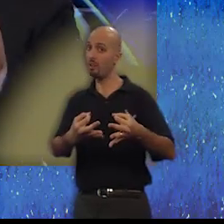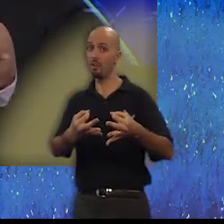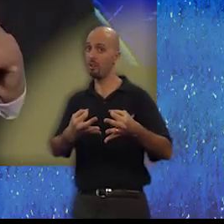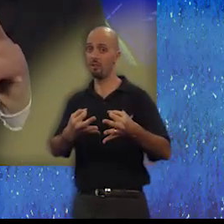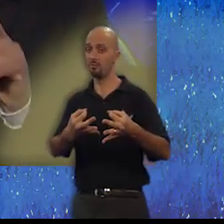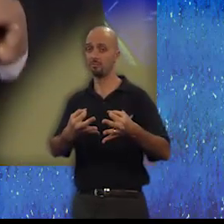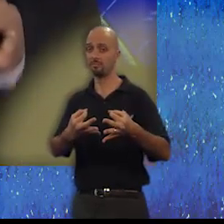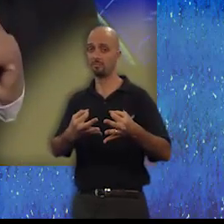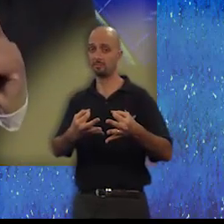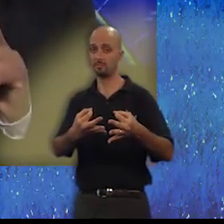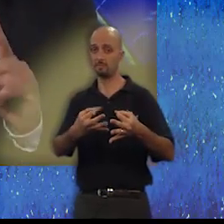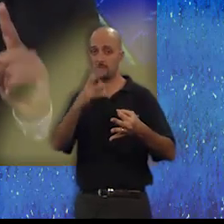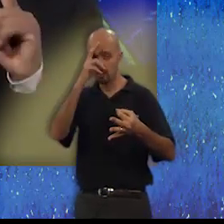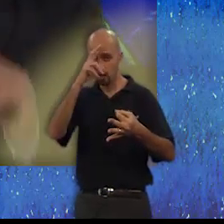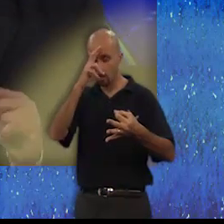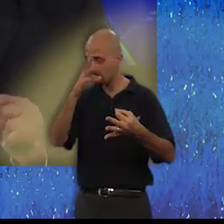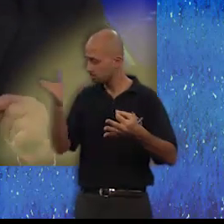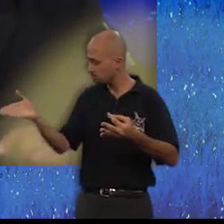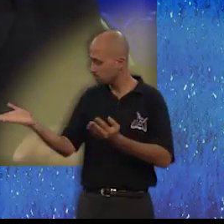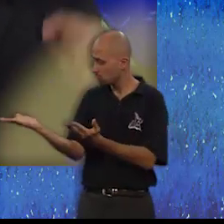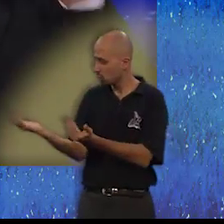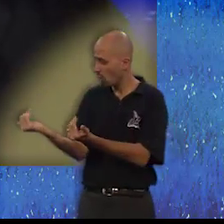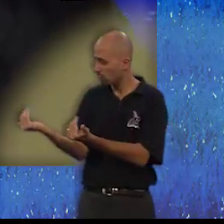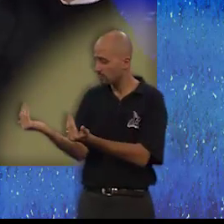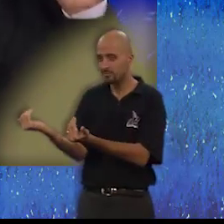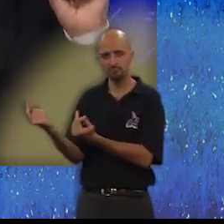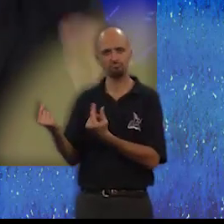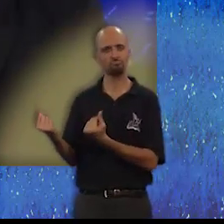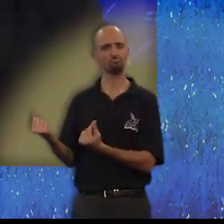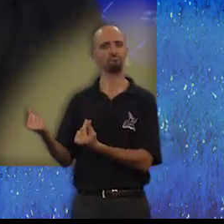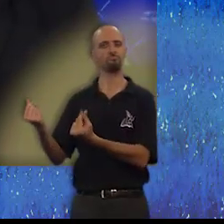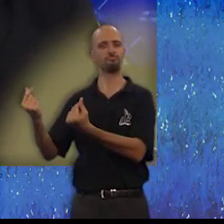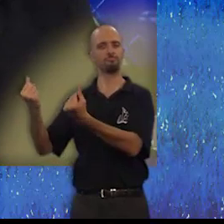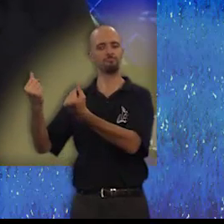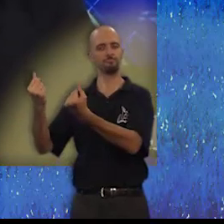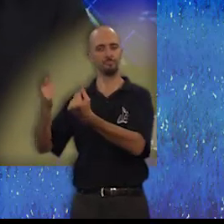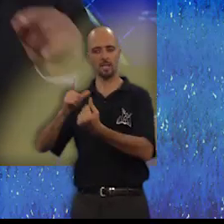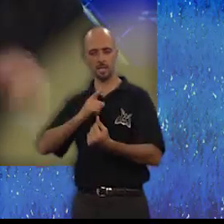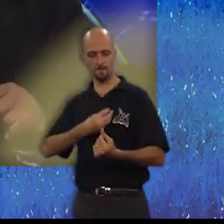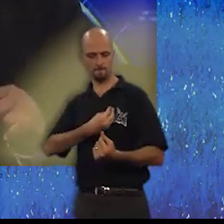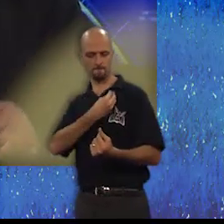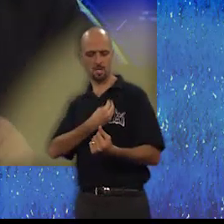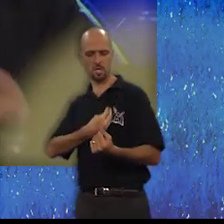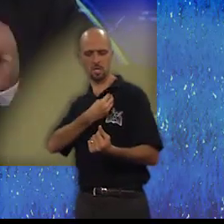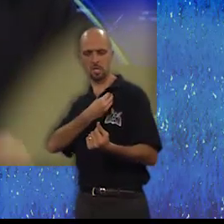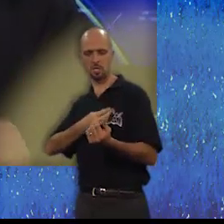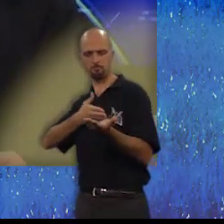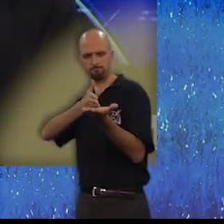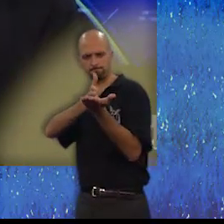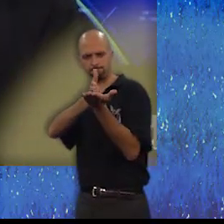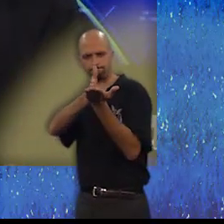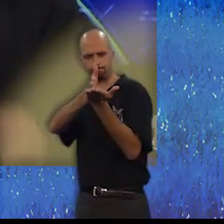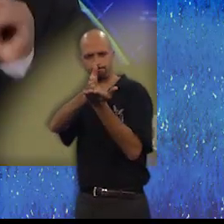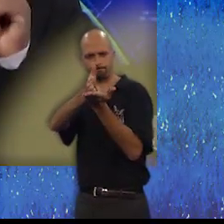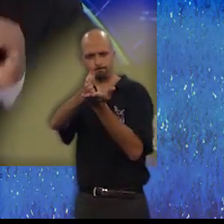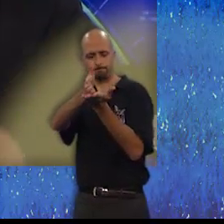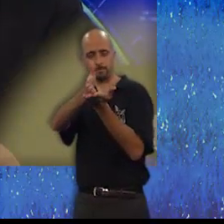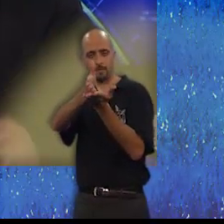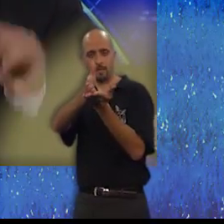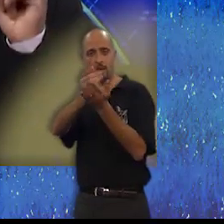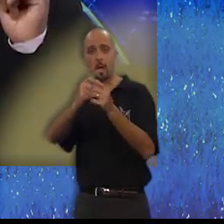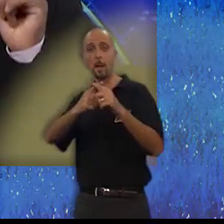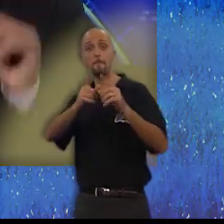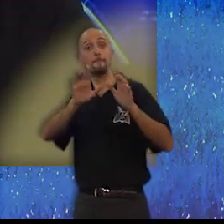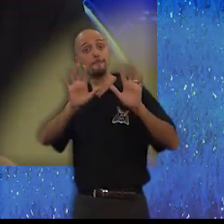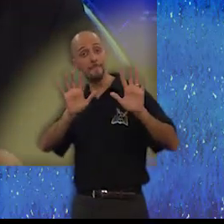uma prova de que, às vezes, a pessoa está no caminho de Deus, no entanto, a pessoa não está com a sua